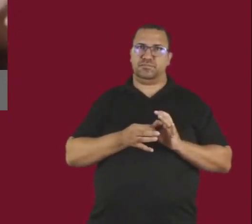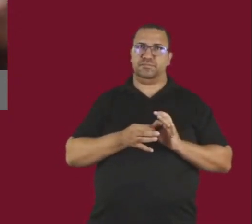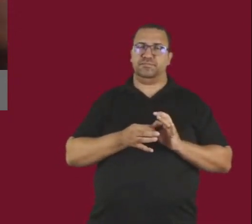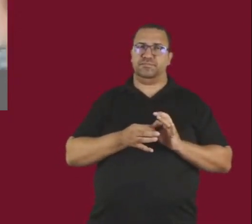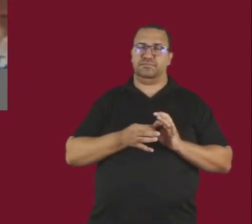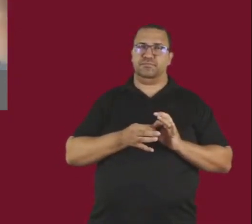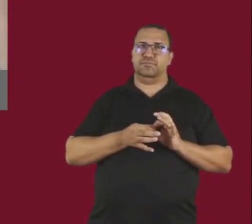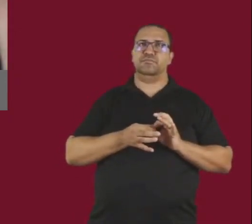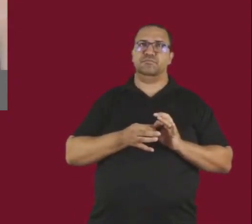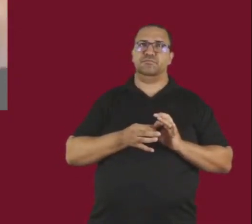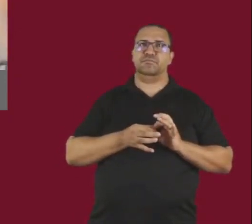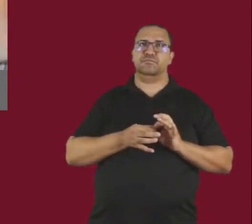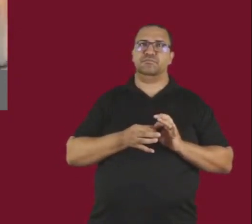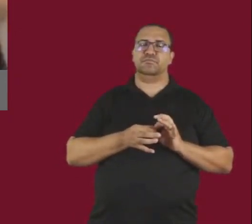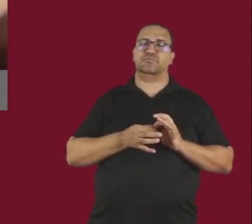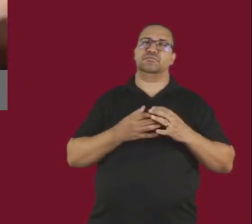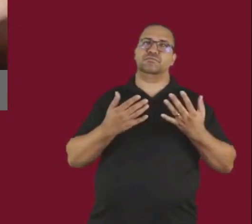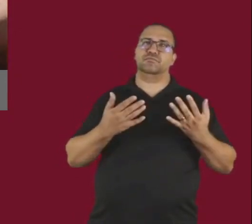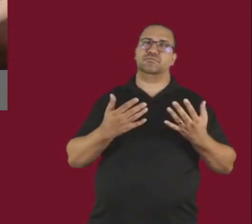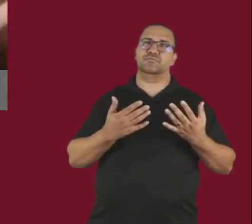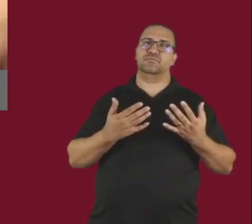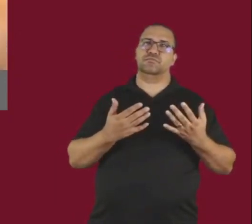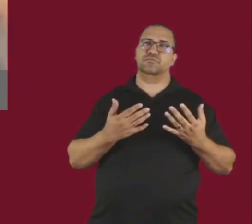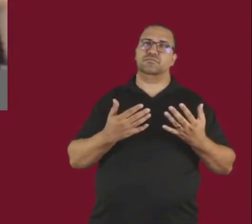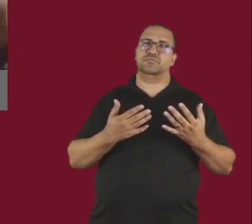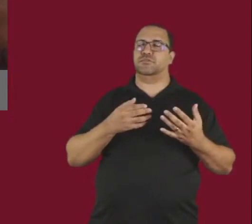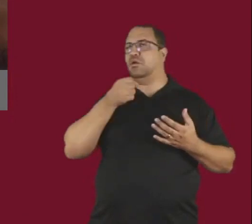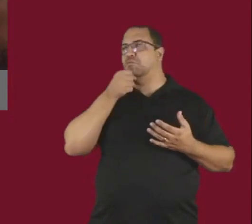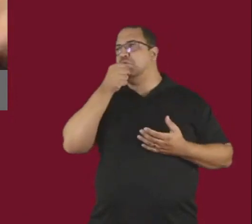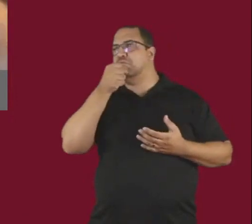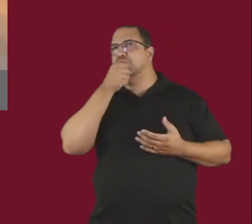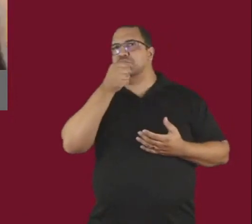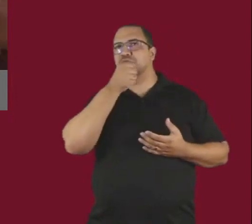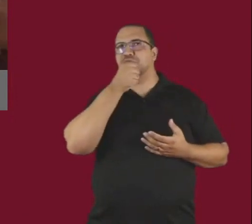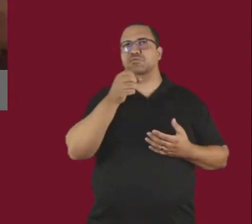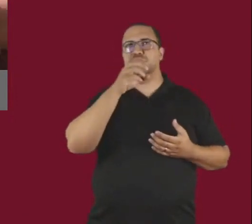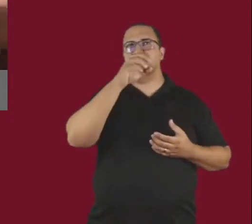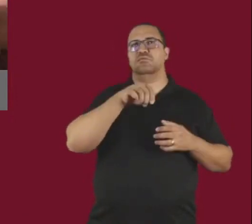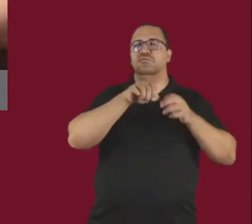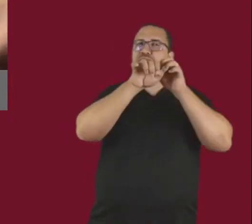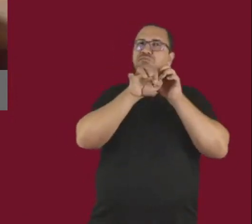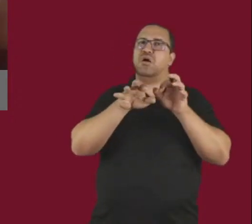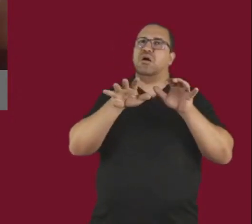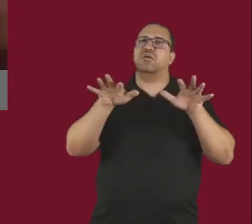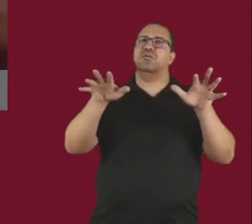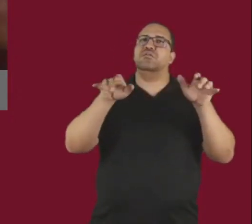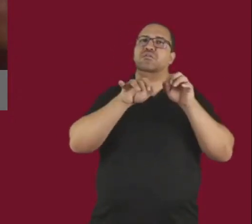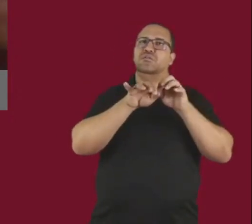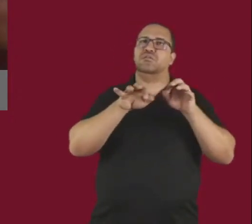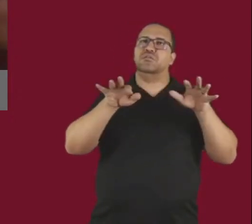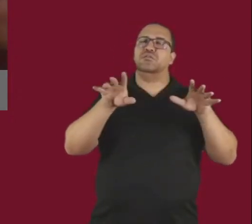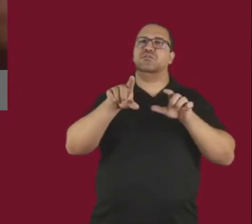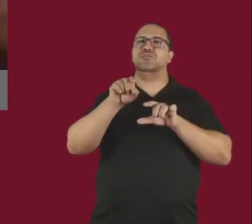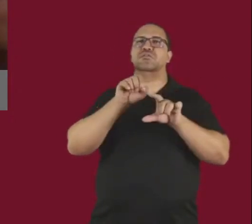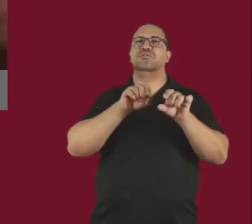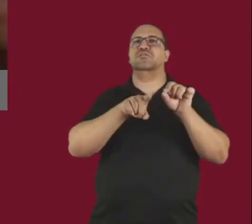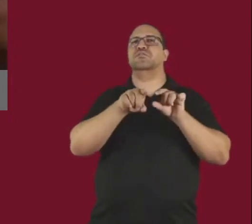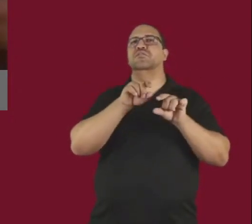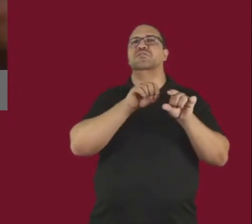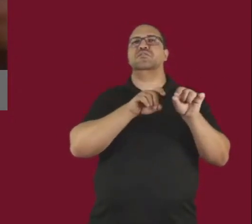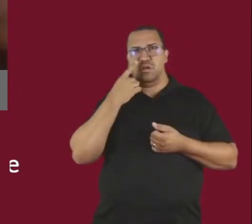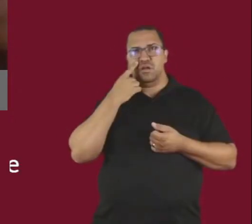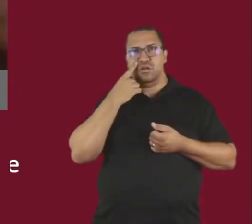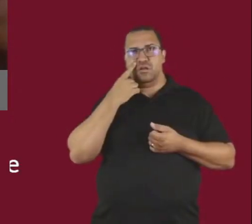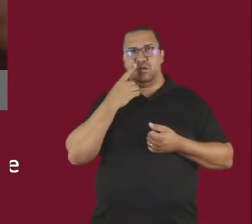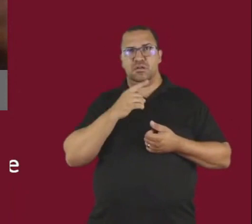Amazônia. Então, eu passo a documentar desde dentro, o que me faz tomar depois outras decisões sobre as quais a gente pode falar depois. Mas